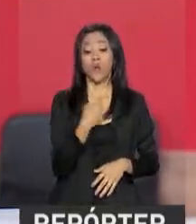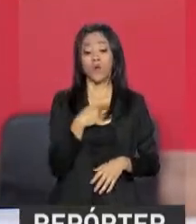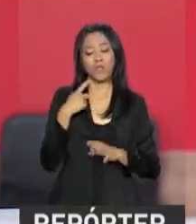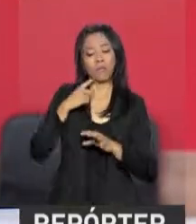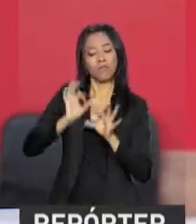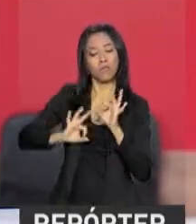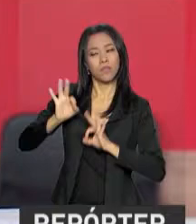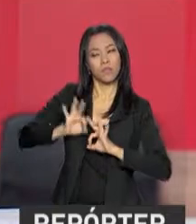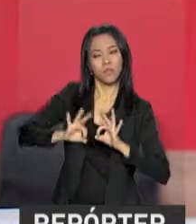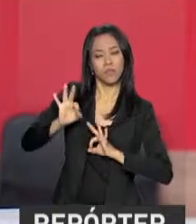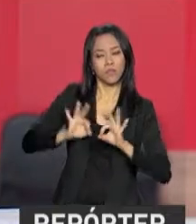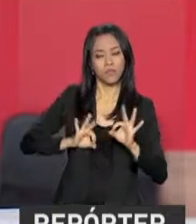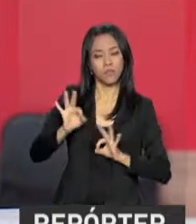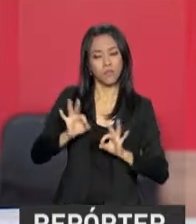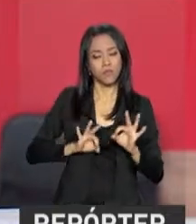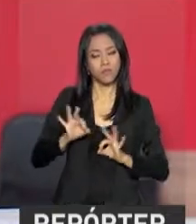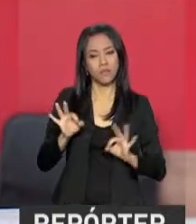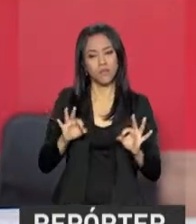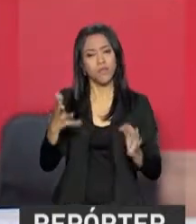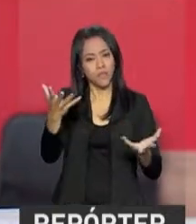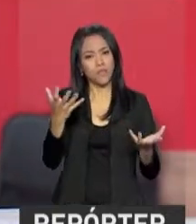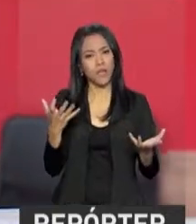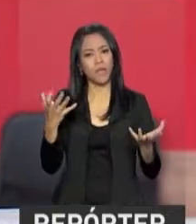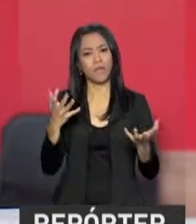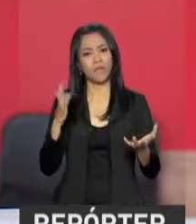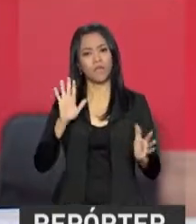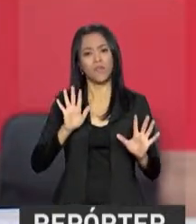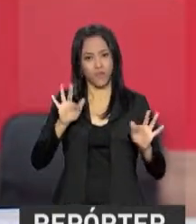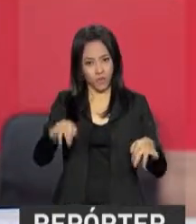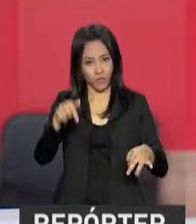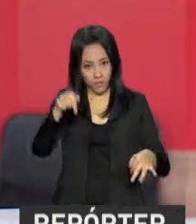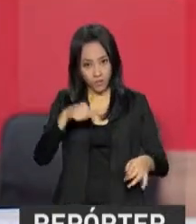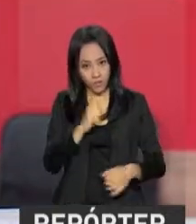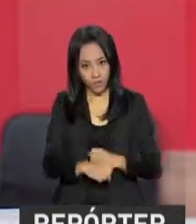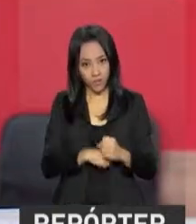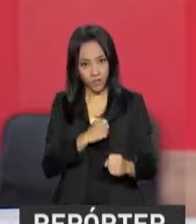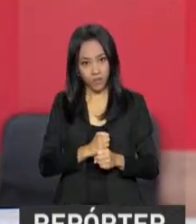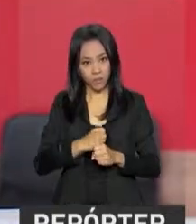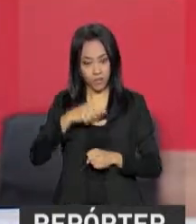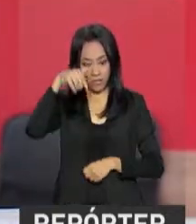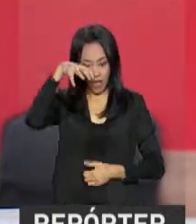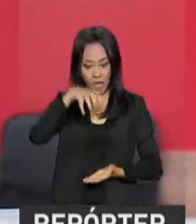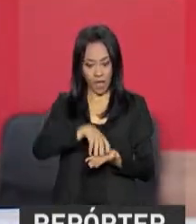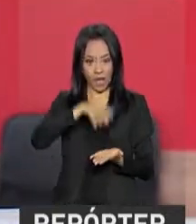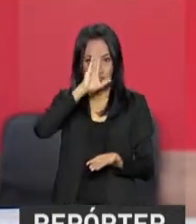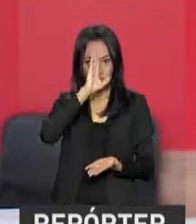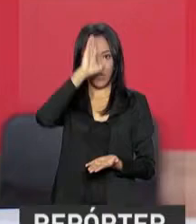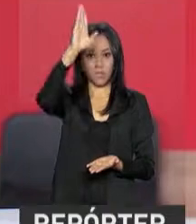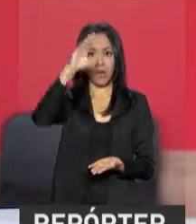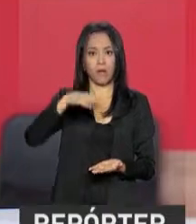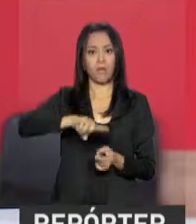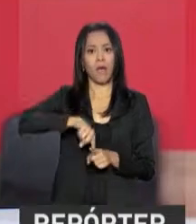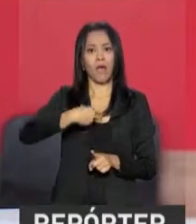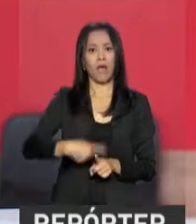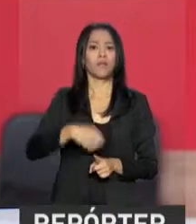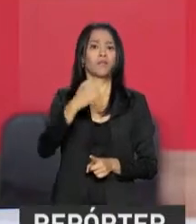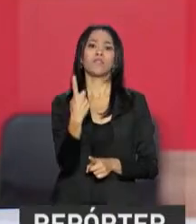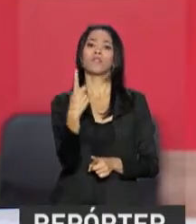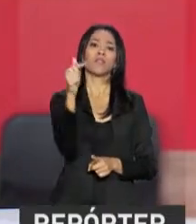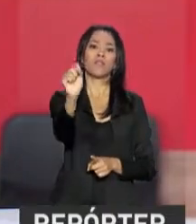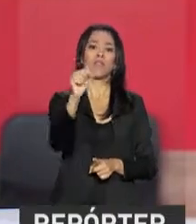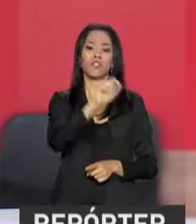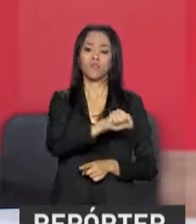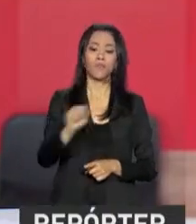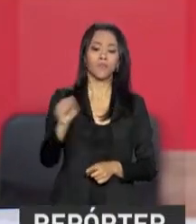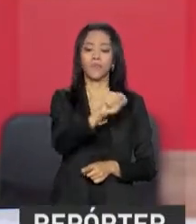aí a gente quer fechar o ano além da nossa matriz mais 17 pontos não 17 filiais